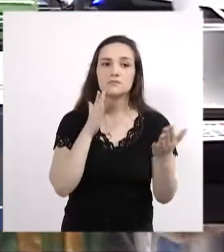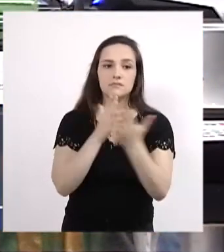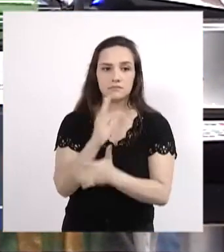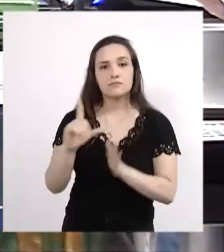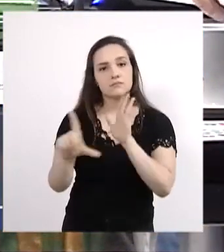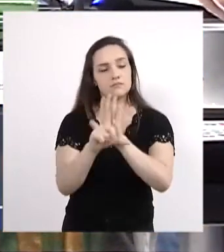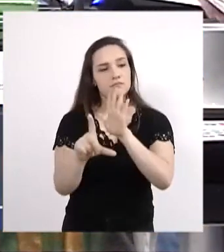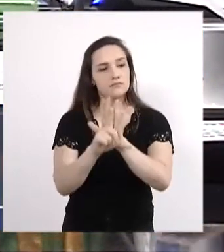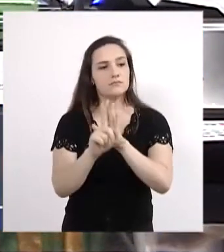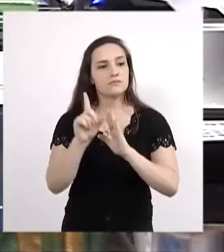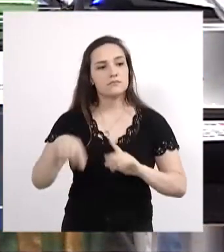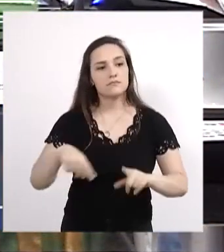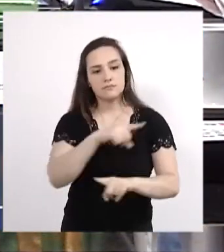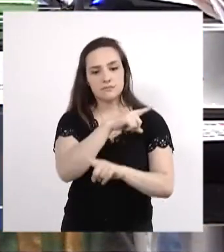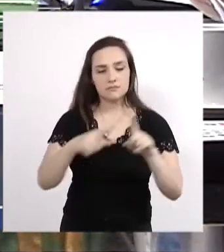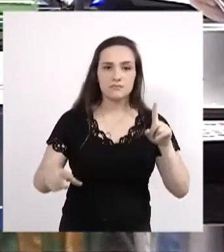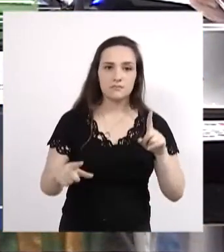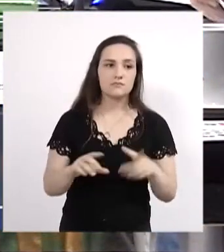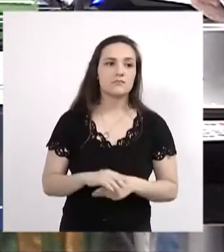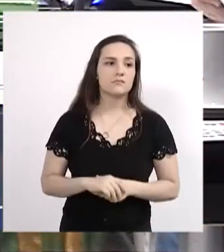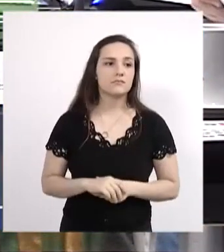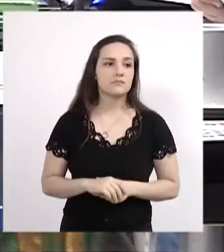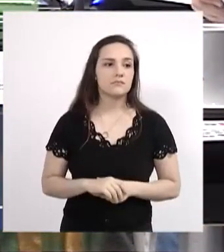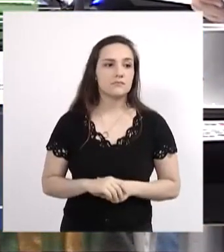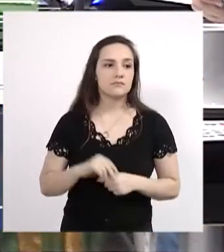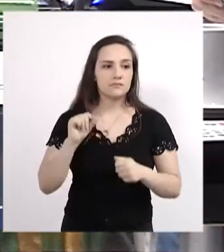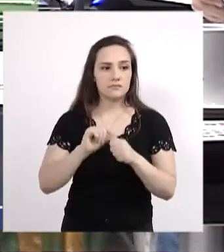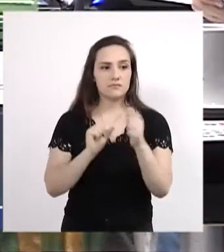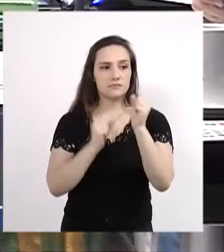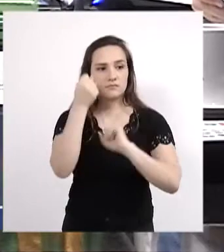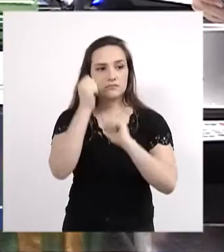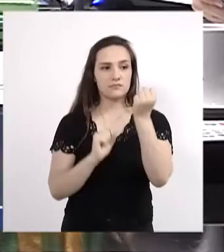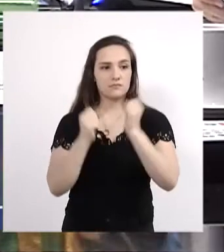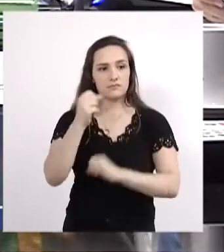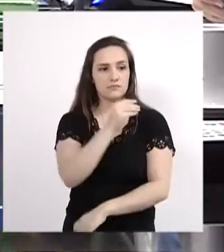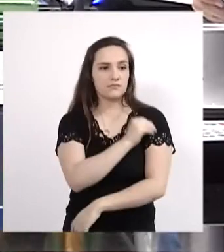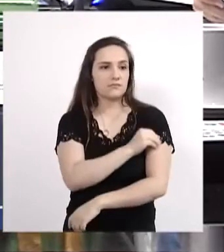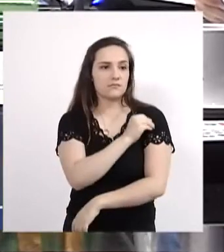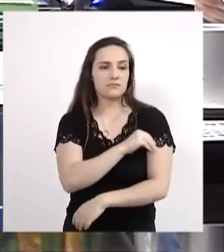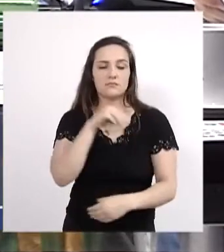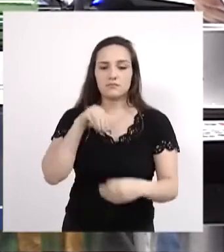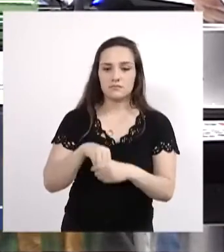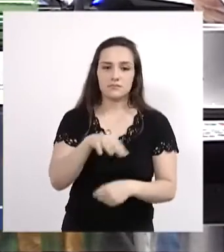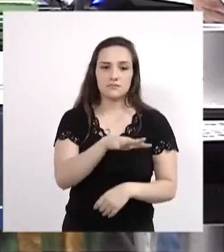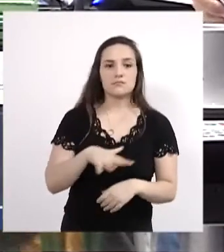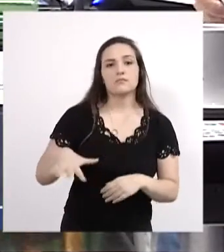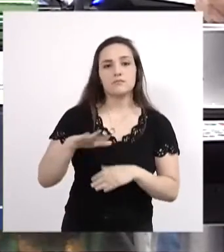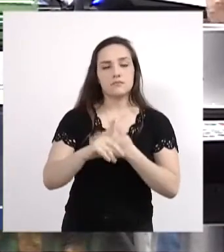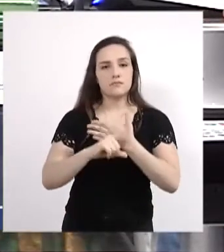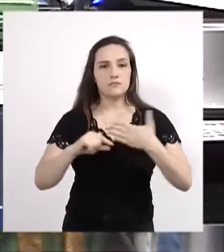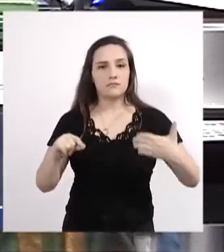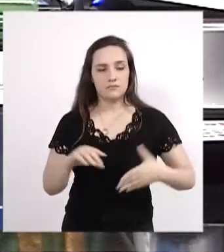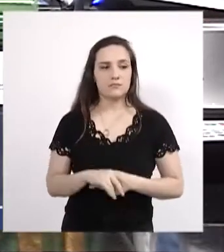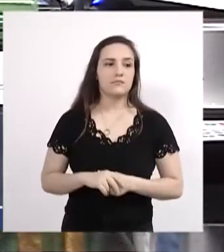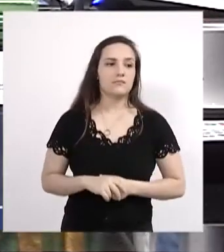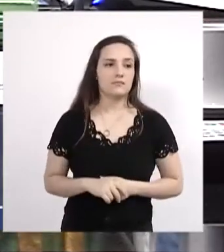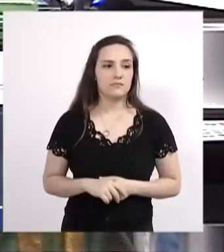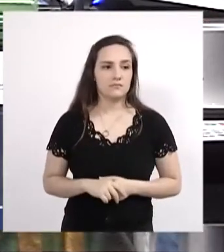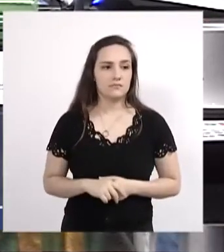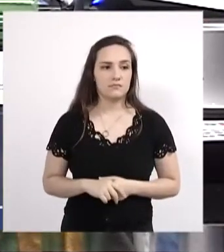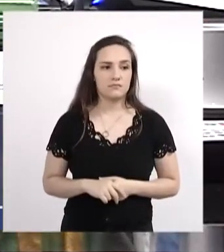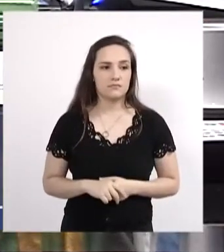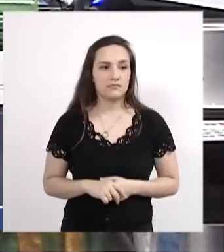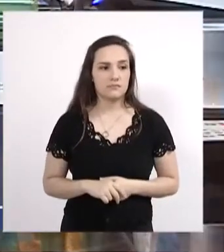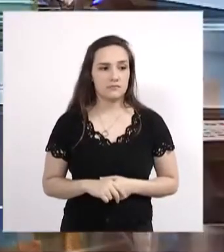que proíbe instalação de usina de álcool no Pantanal, na bacia hidrográfica do Rio